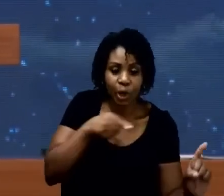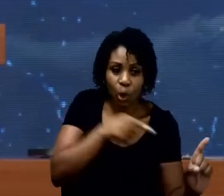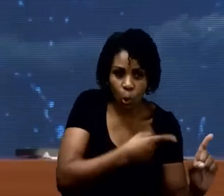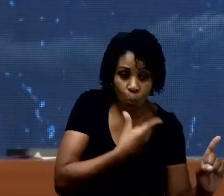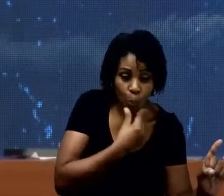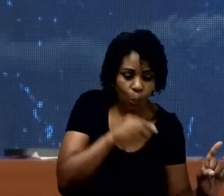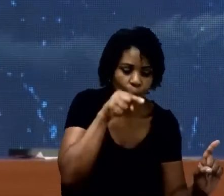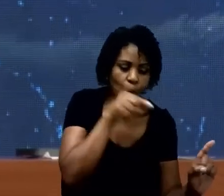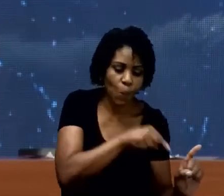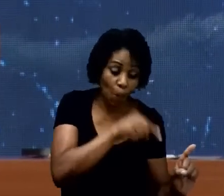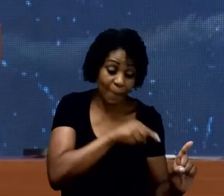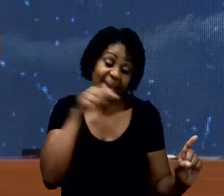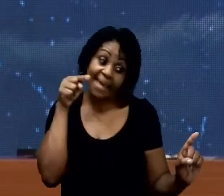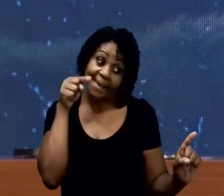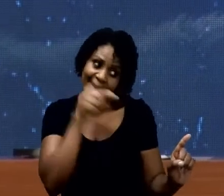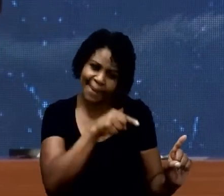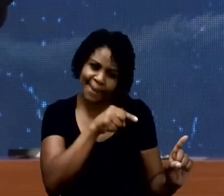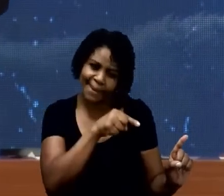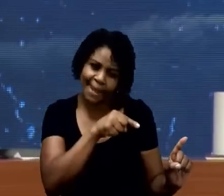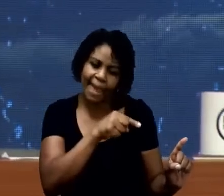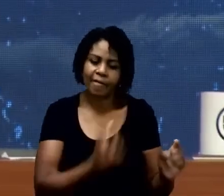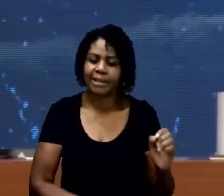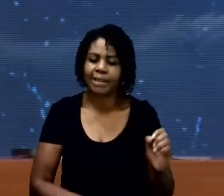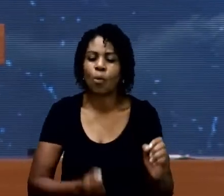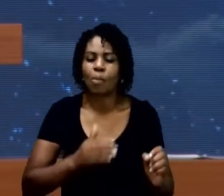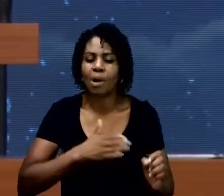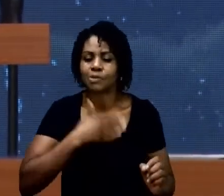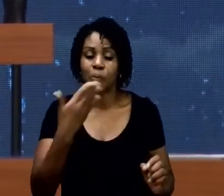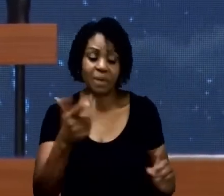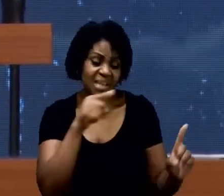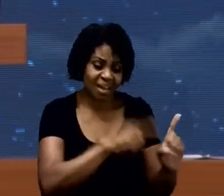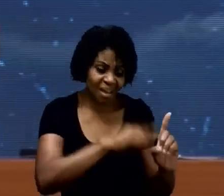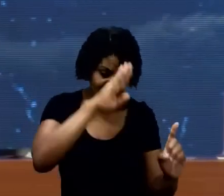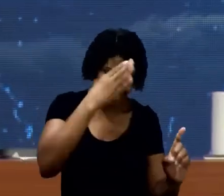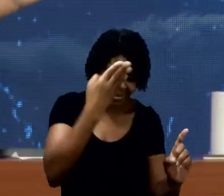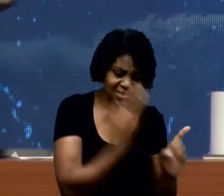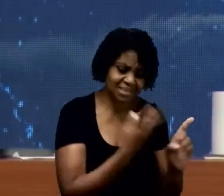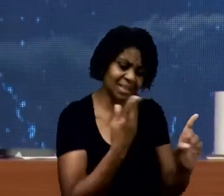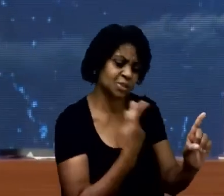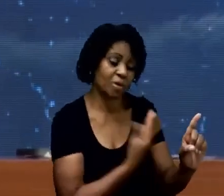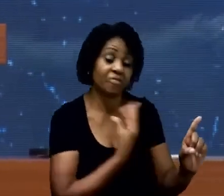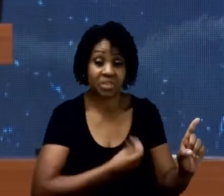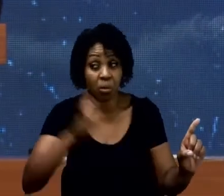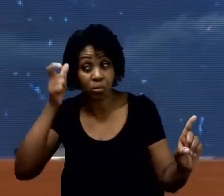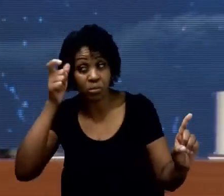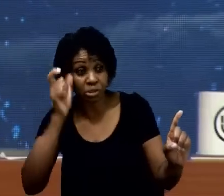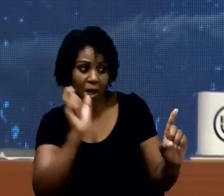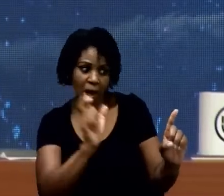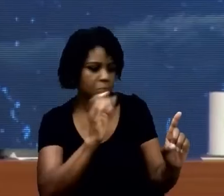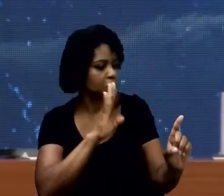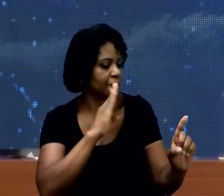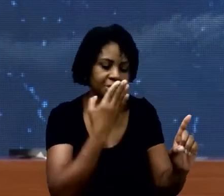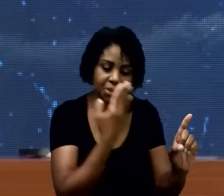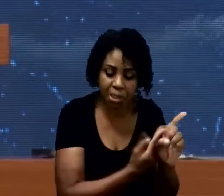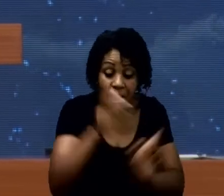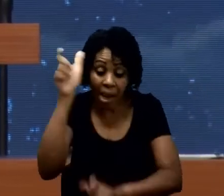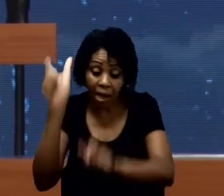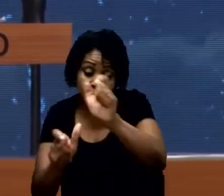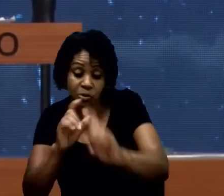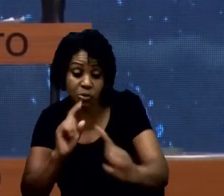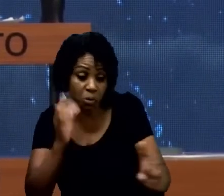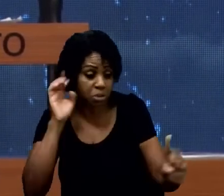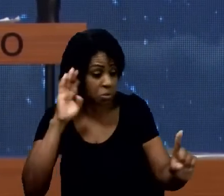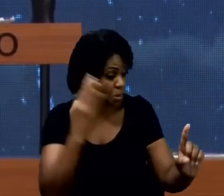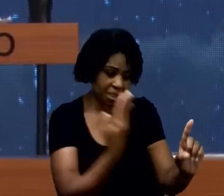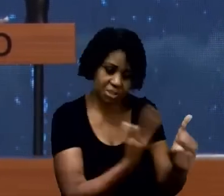o meu fator surpresa. Ele não acredita nele. O diabo não acredita nele. As pessoas não acreditam